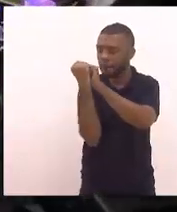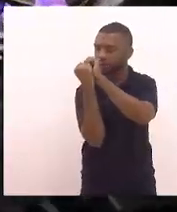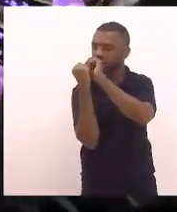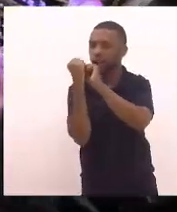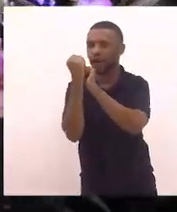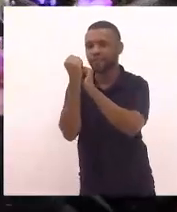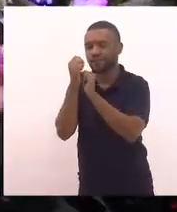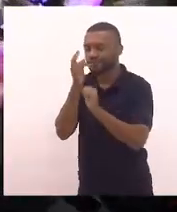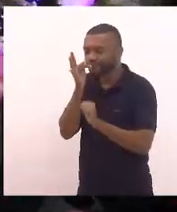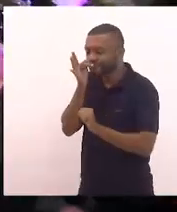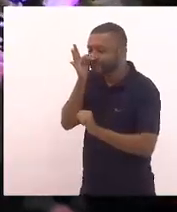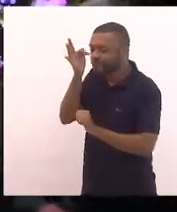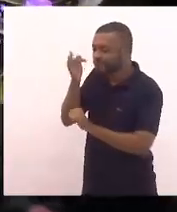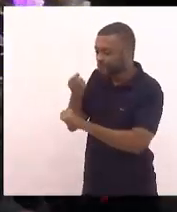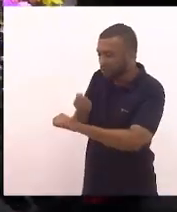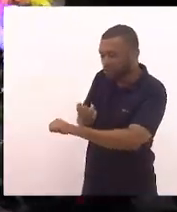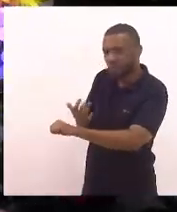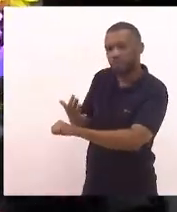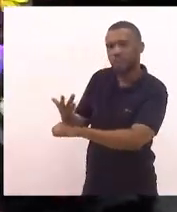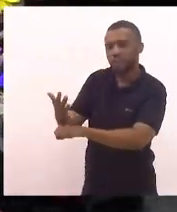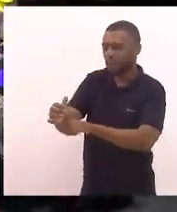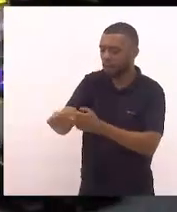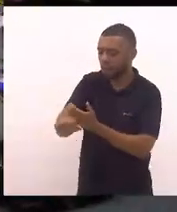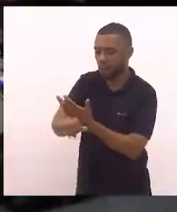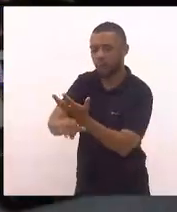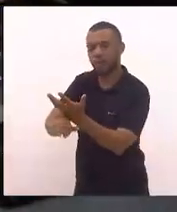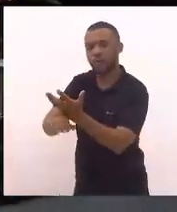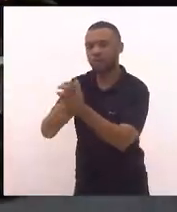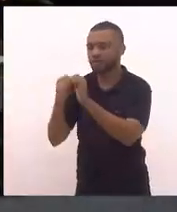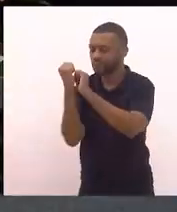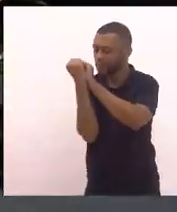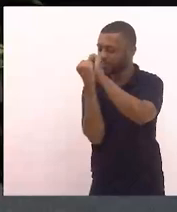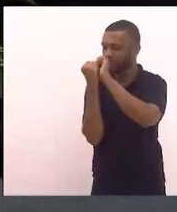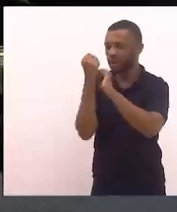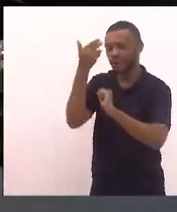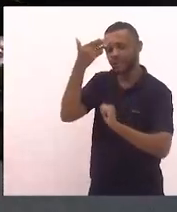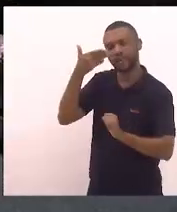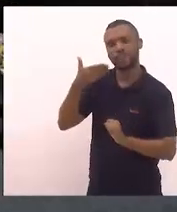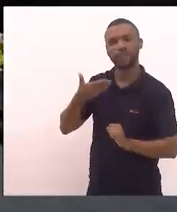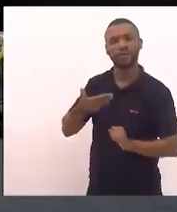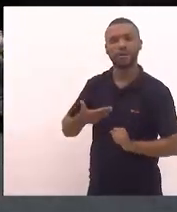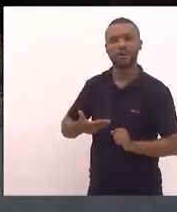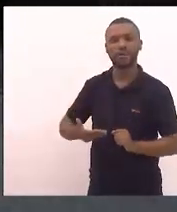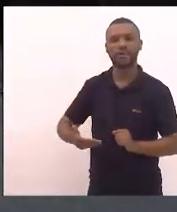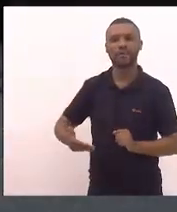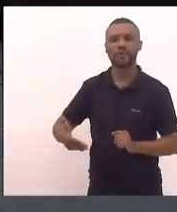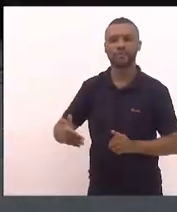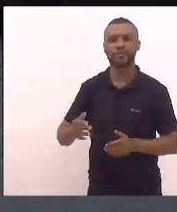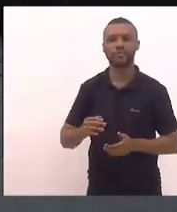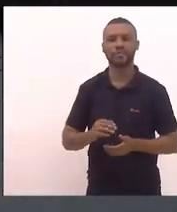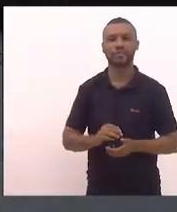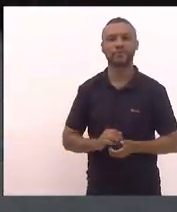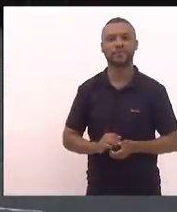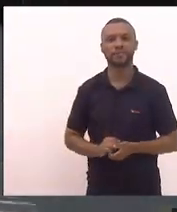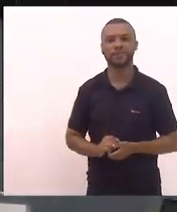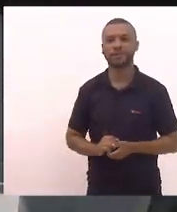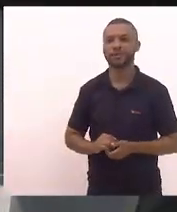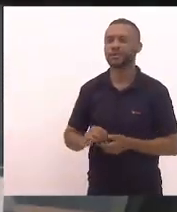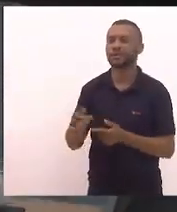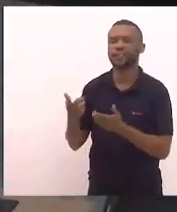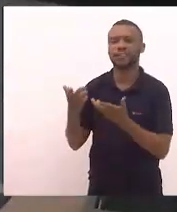teu jardim, a mim, a mim. Oh, por